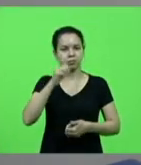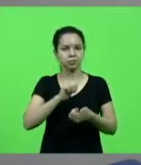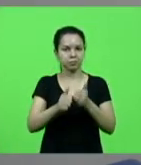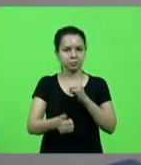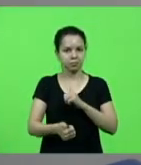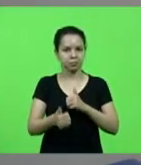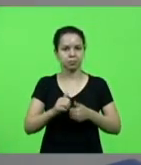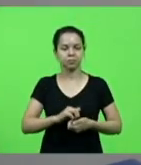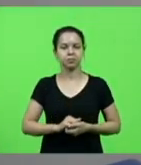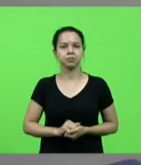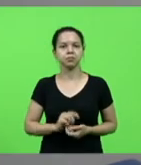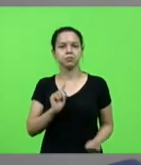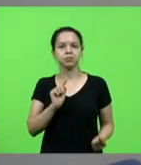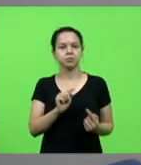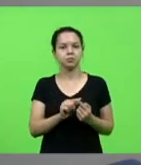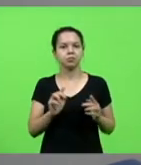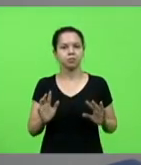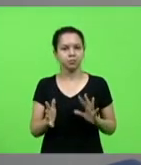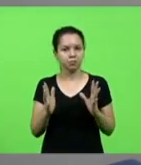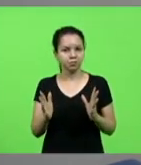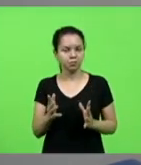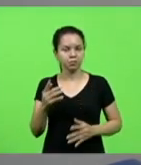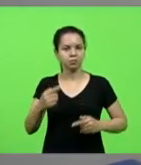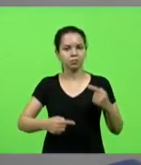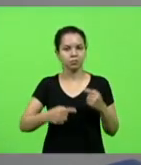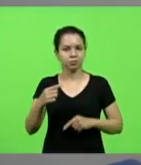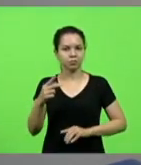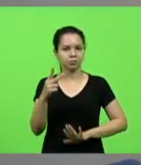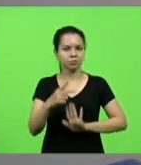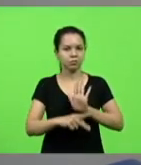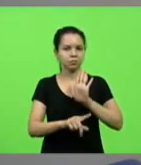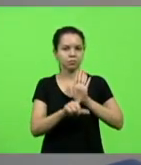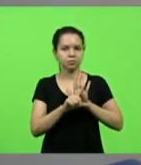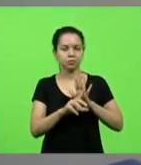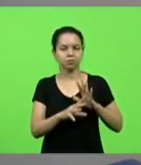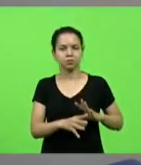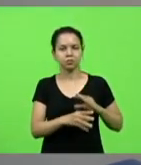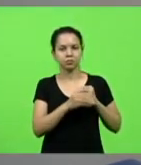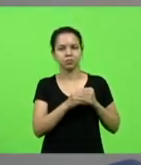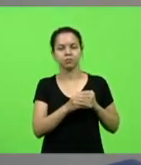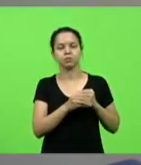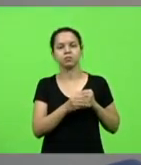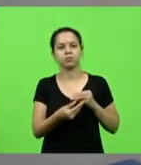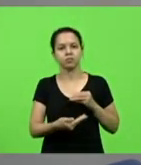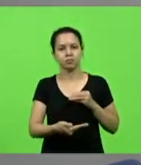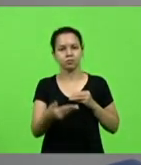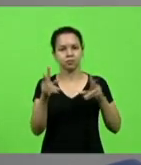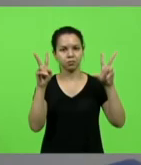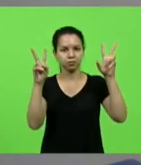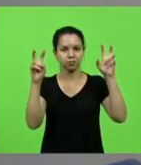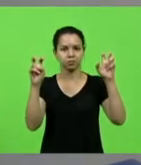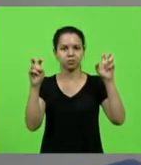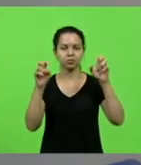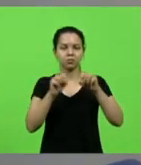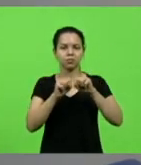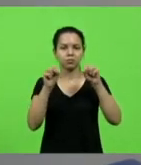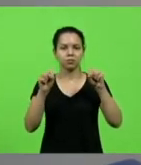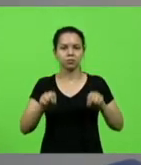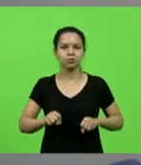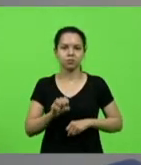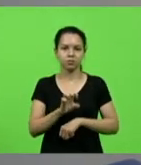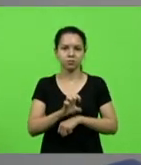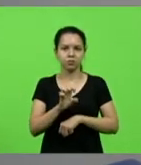tem por objetivo promover o debate sobre o projeto de lei complementar que dispõe sobre o sistema estadual